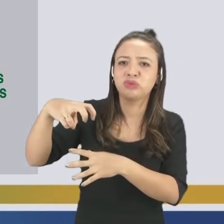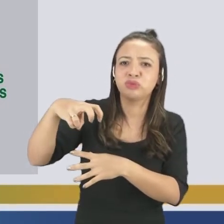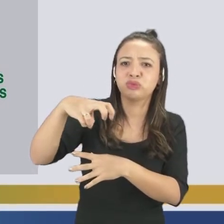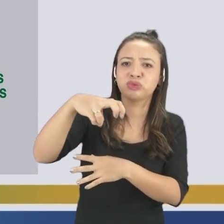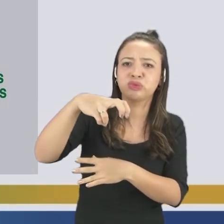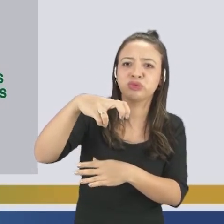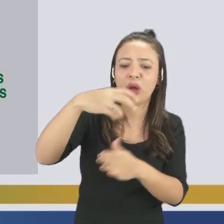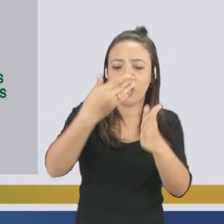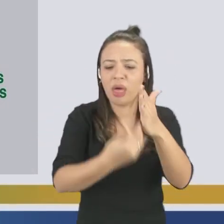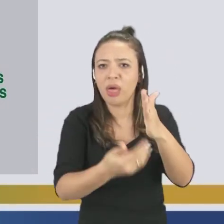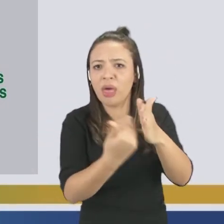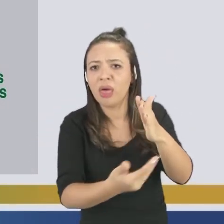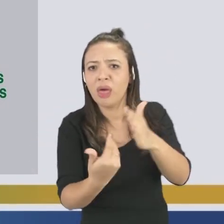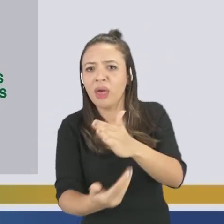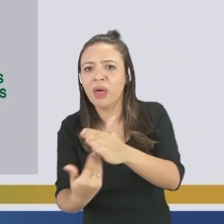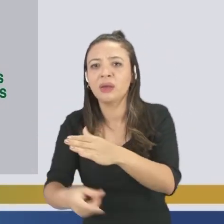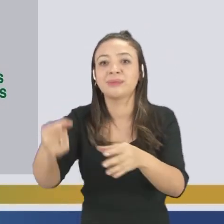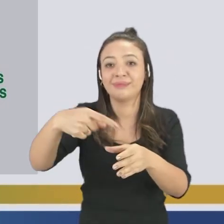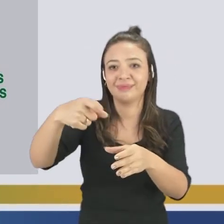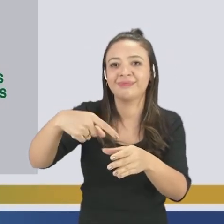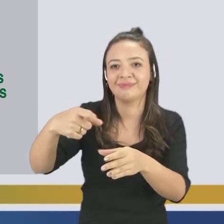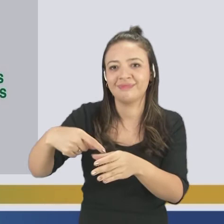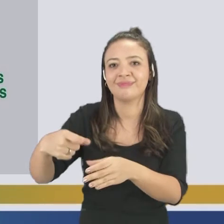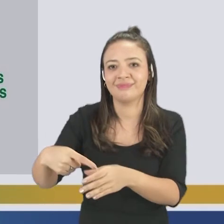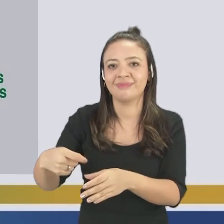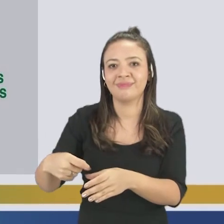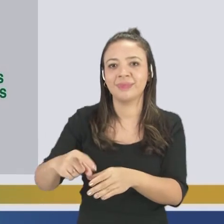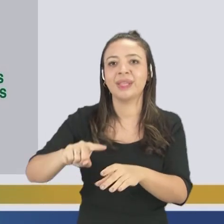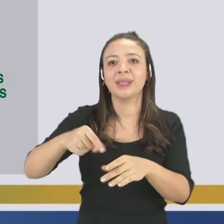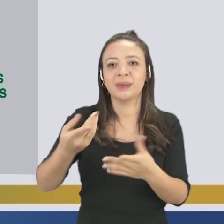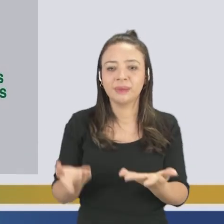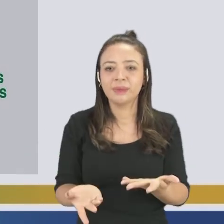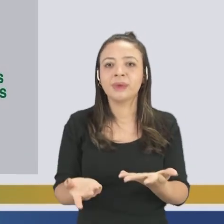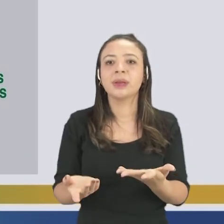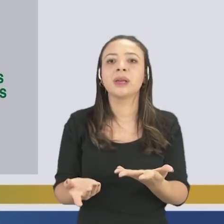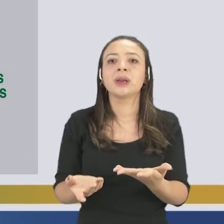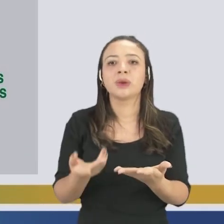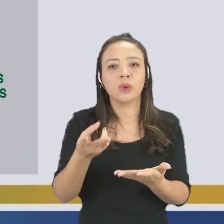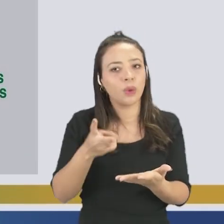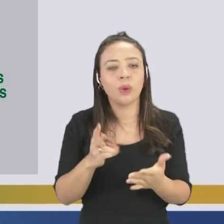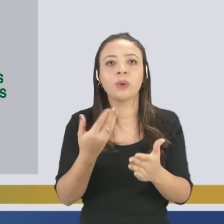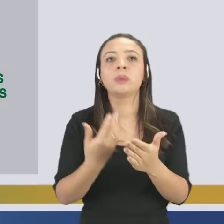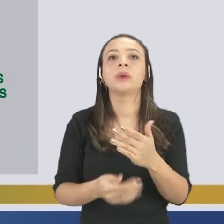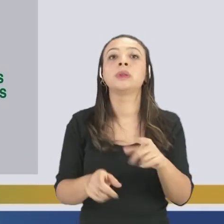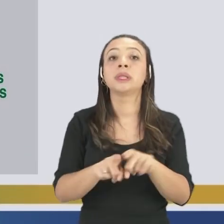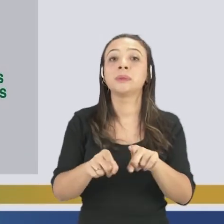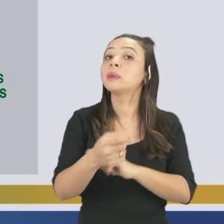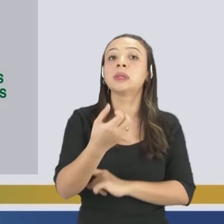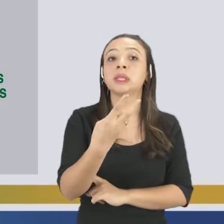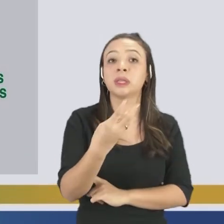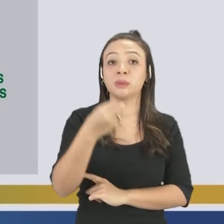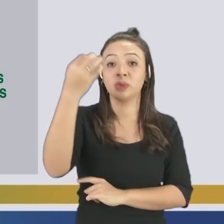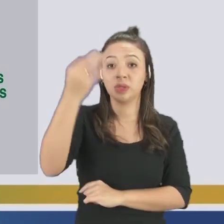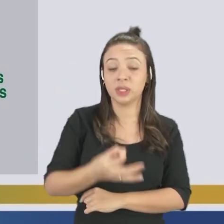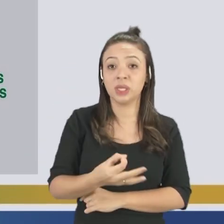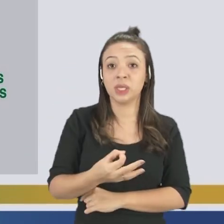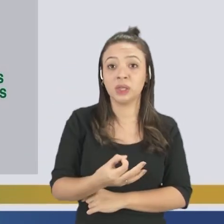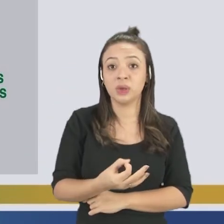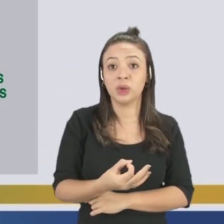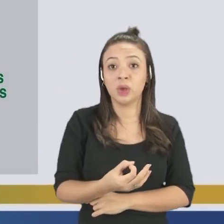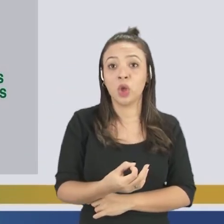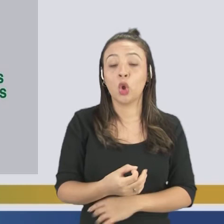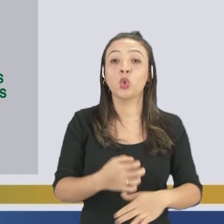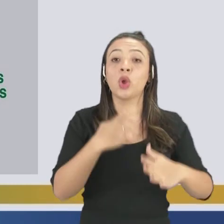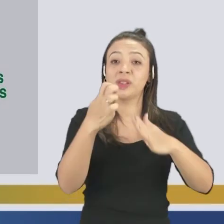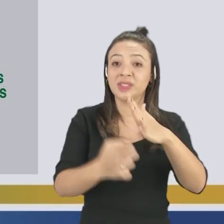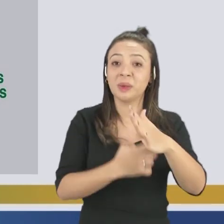no próprio embarque desse produto, depois ele vai despejando estrada fora. 30% nas centrais de abastecimento